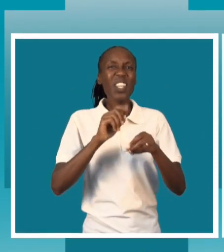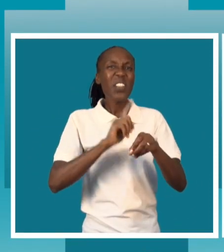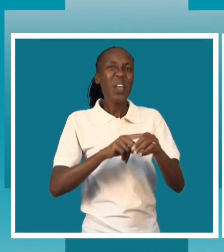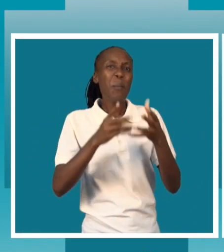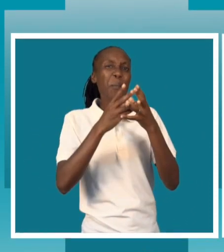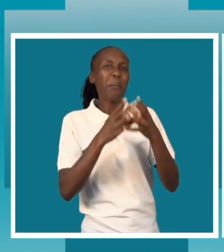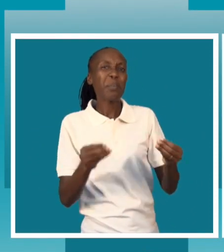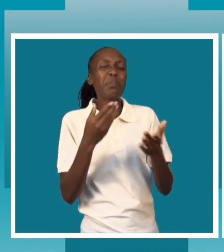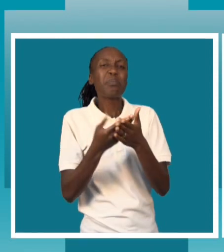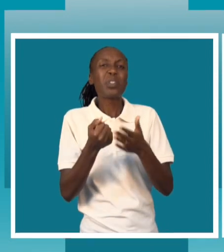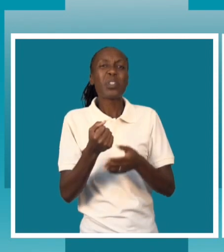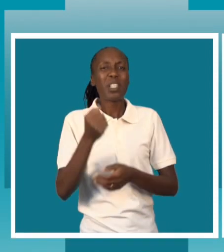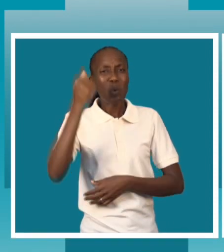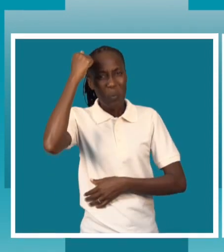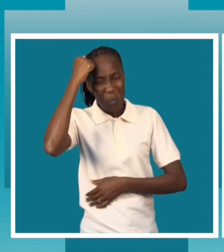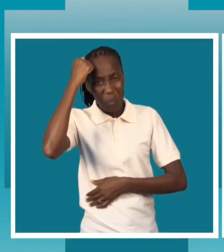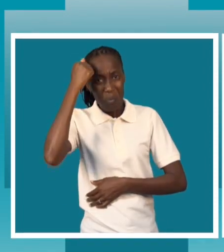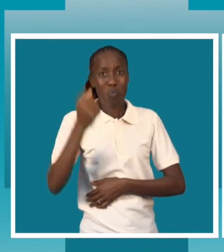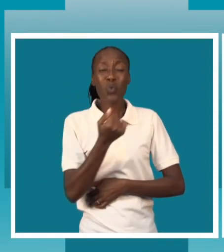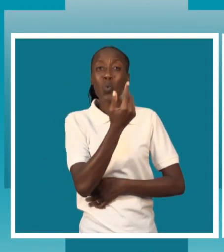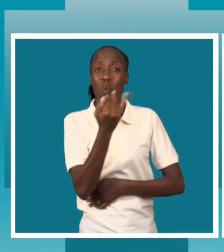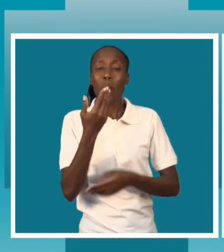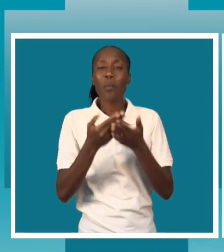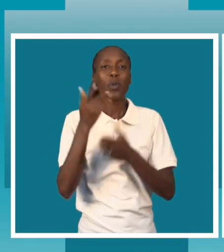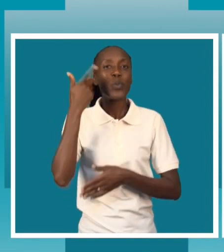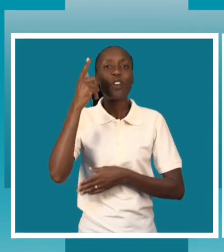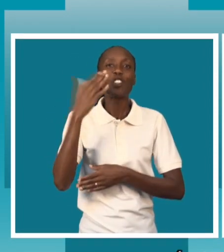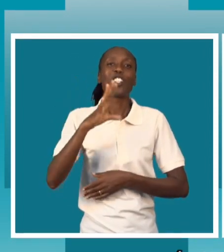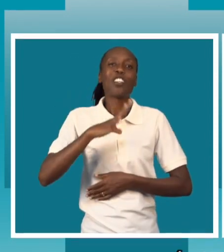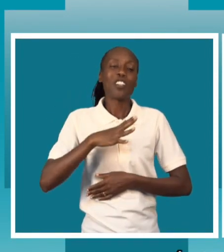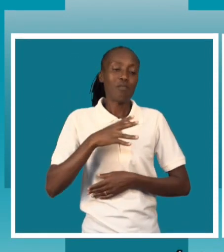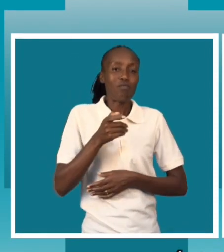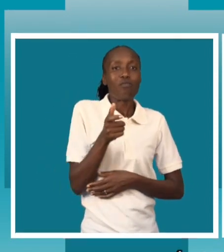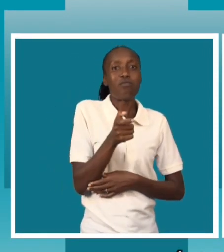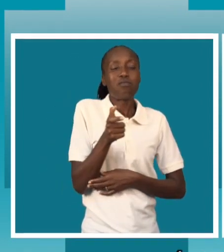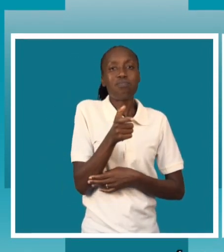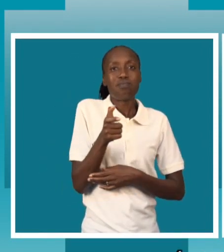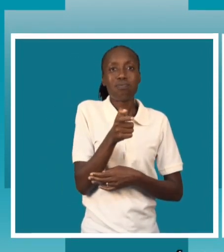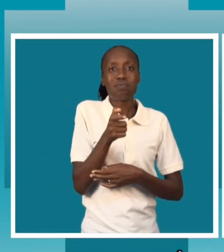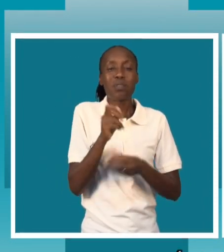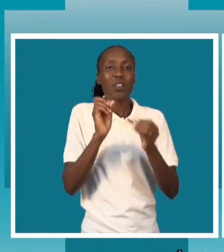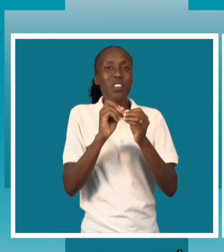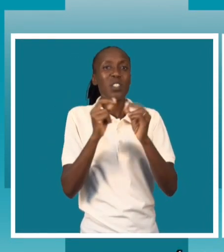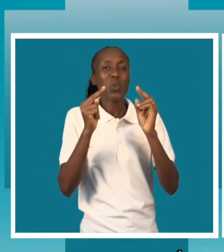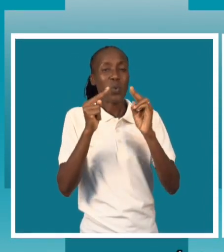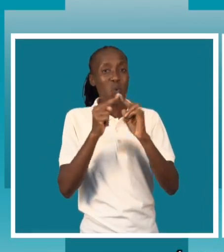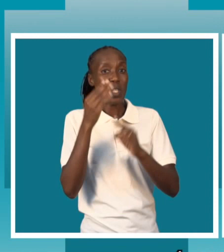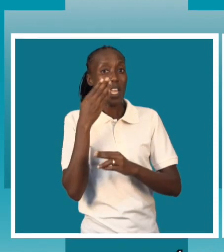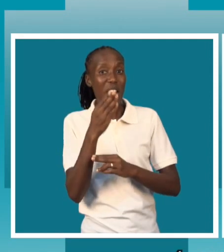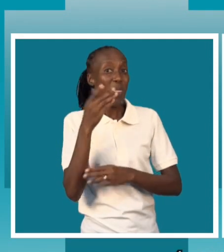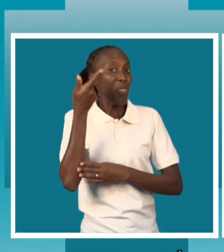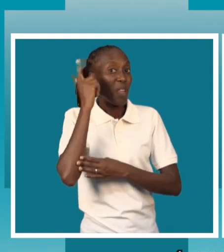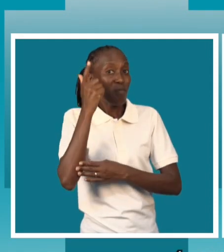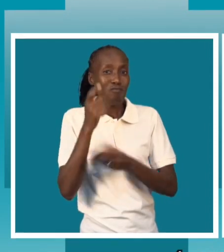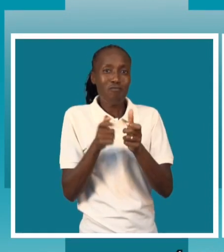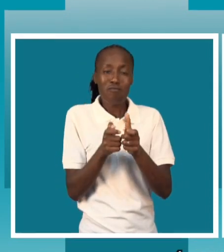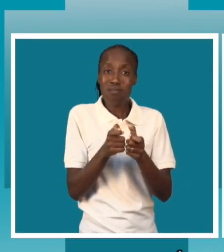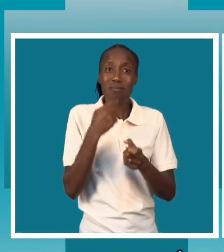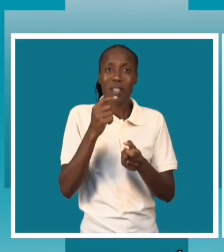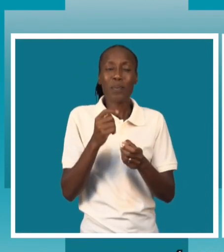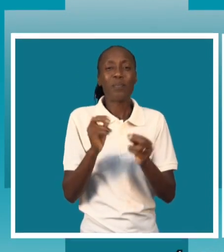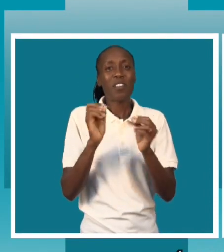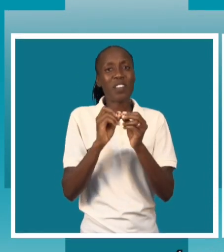memorizar números se o telefone já tem? É só ir ali aos contactos, quero o nome da pessoa e